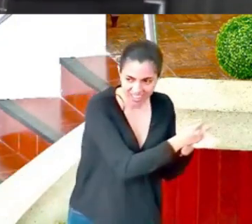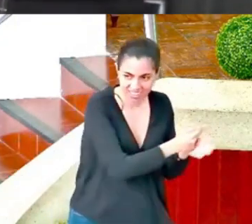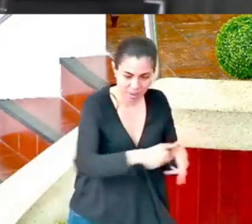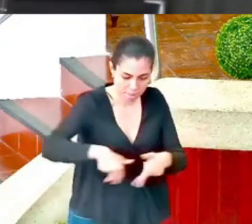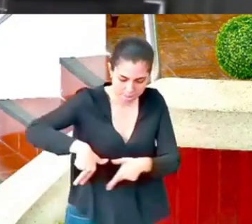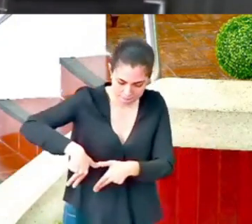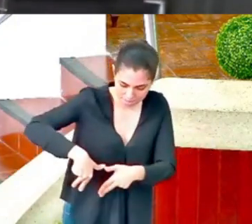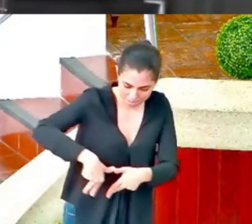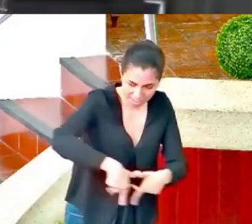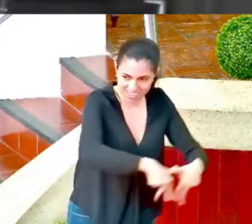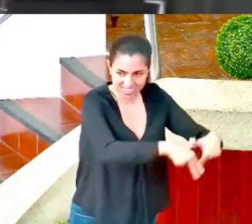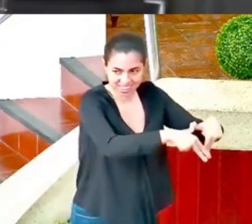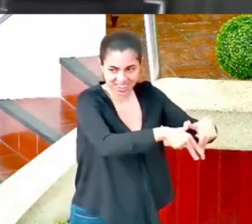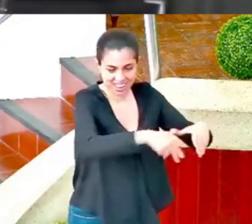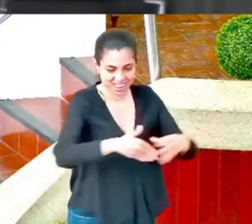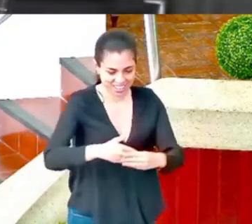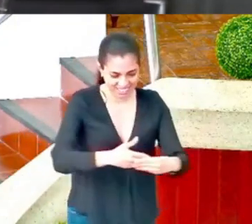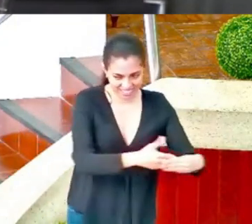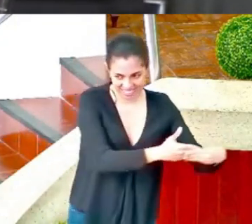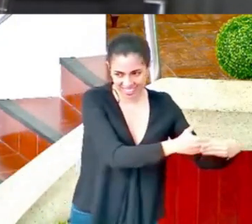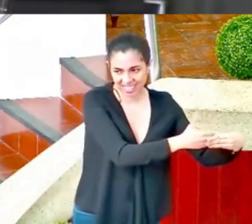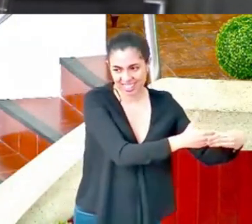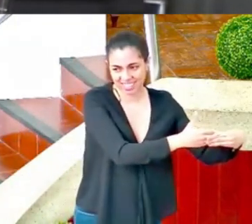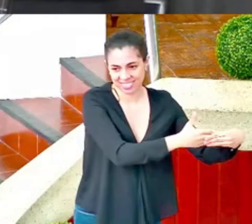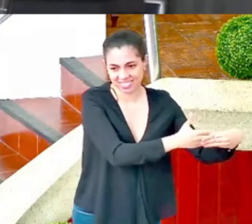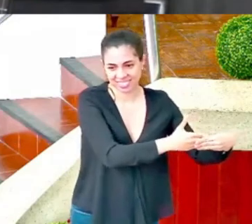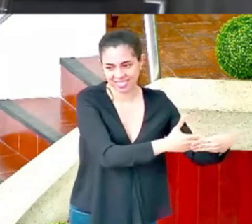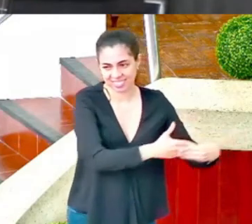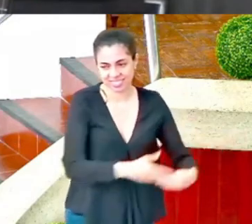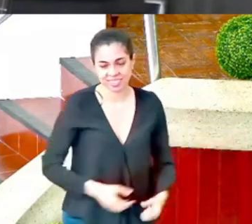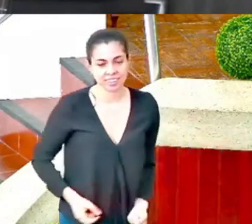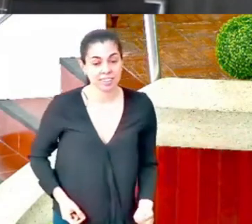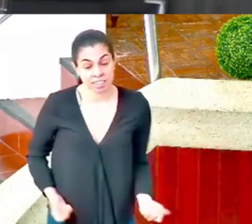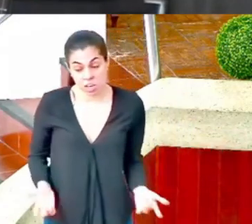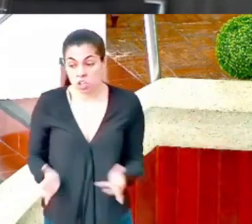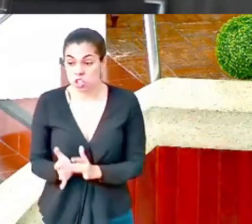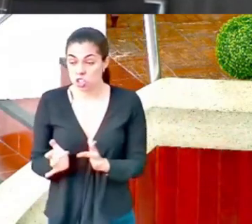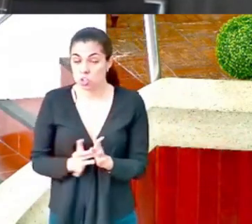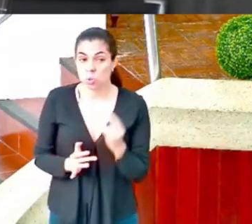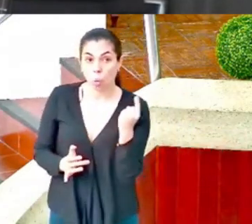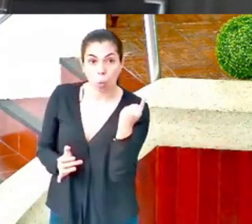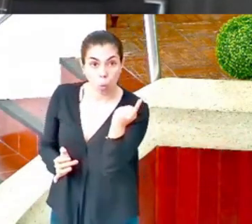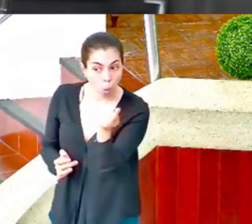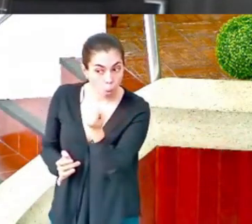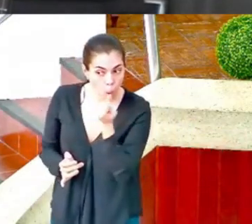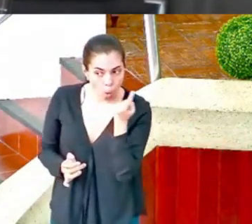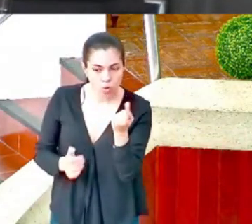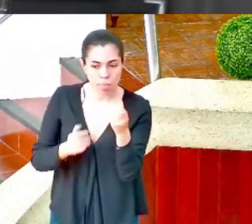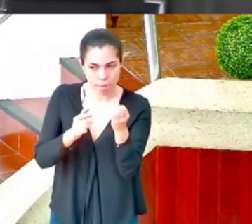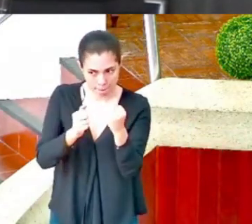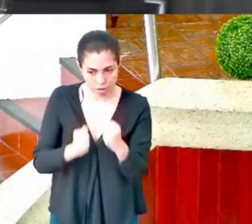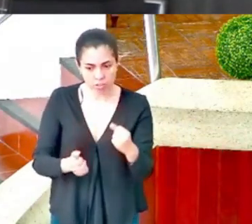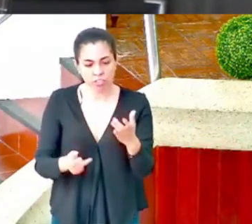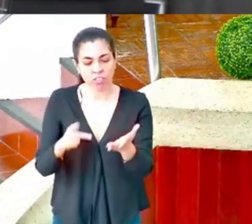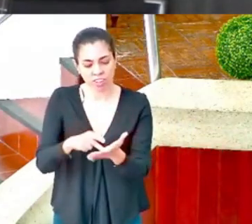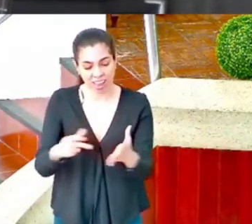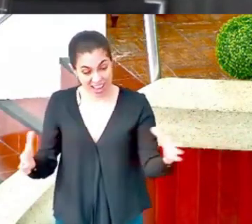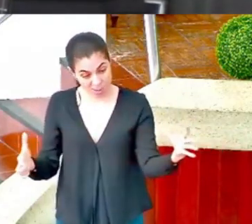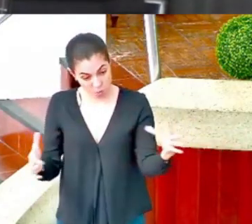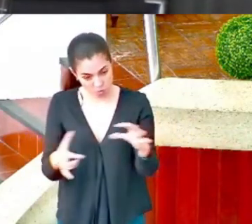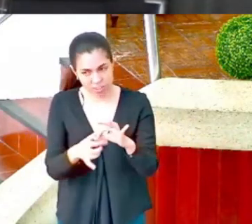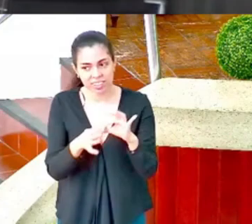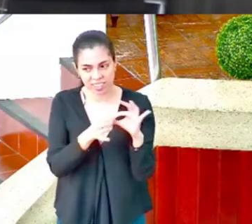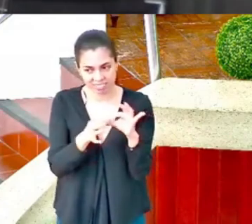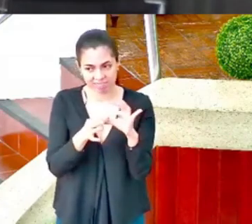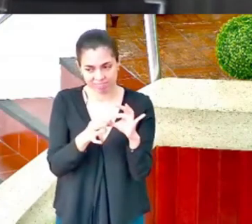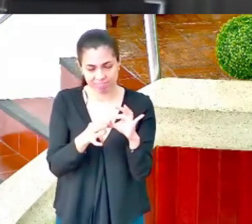que conectava a Deus. Jesus Cristo é o único mediador entre Deus e os homens. Jesus Cristo nos leva a Deus. E nós